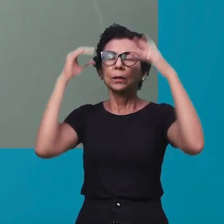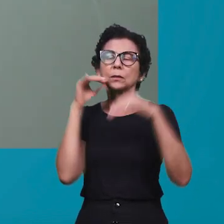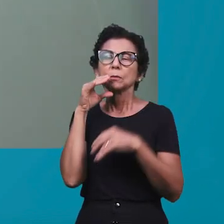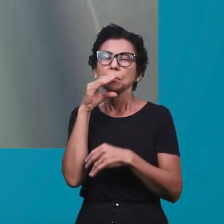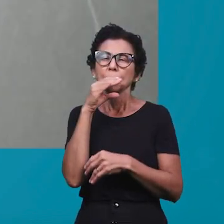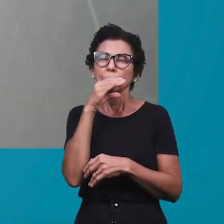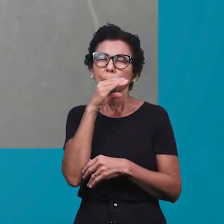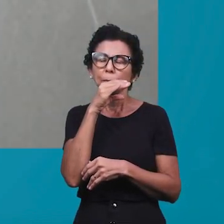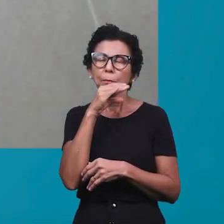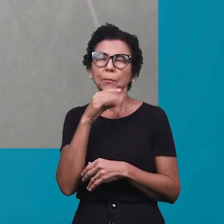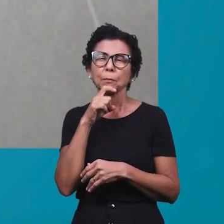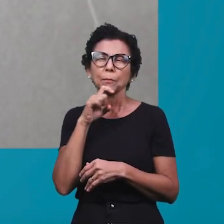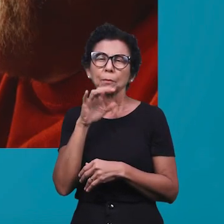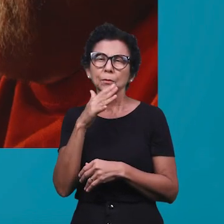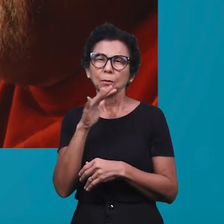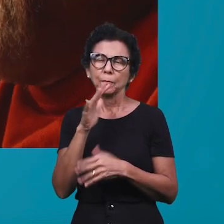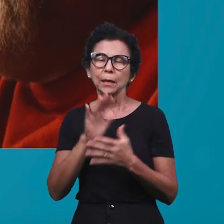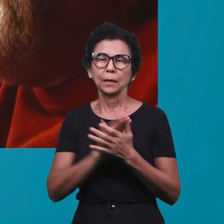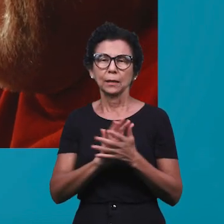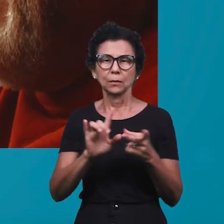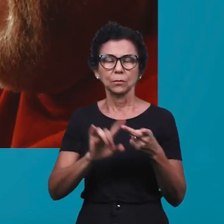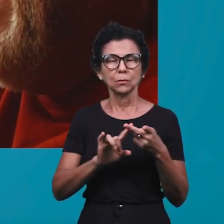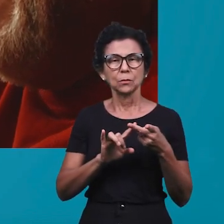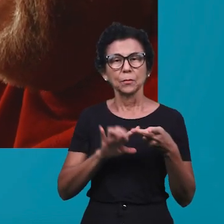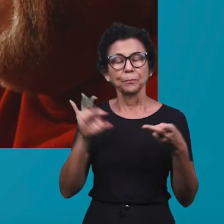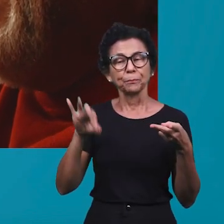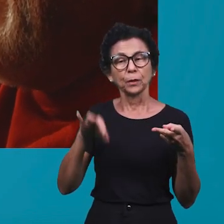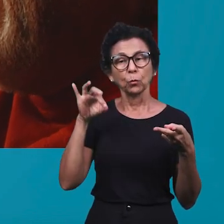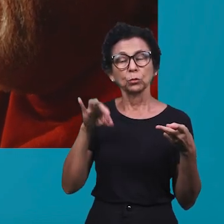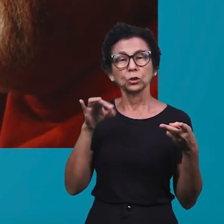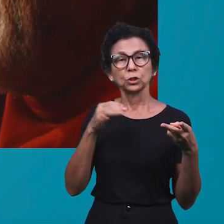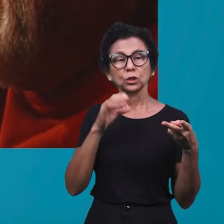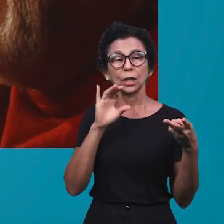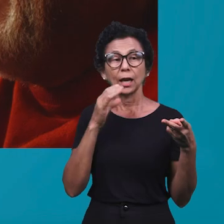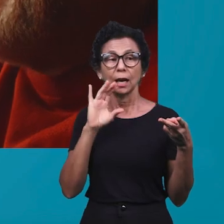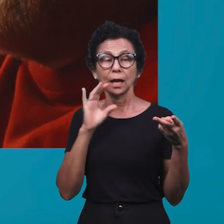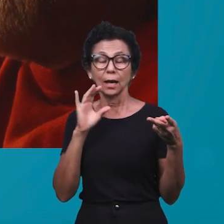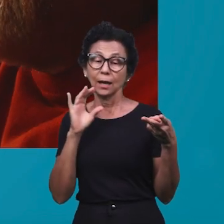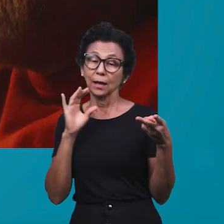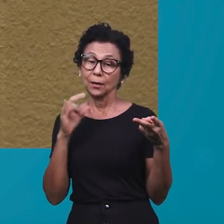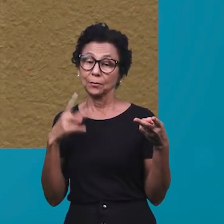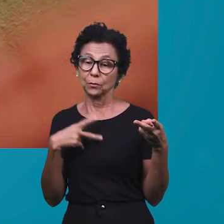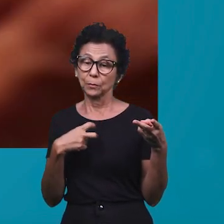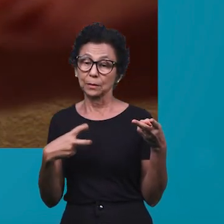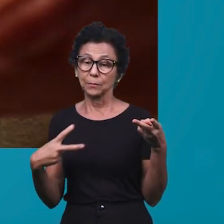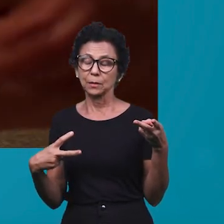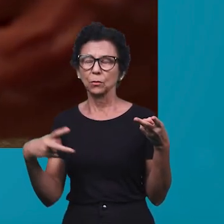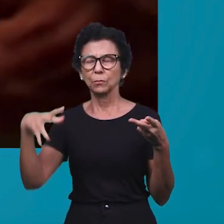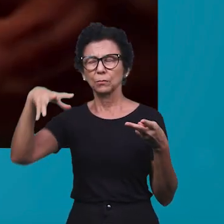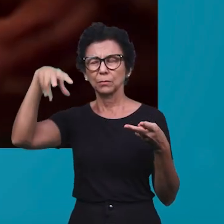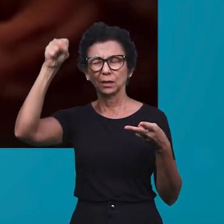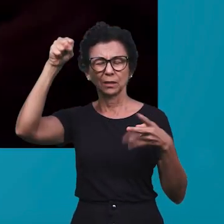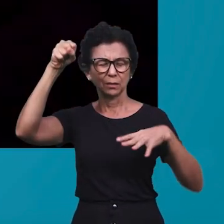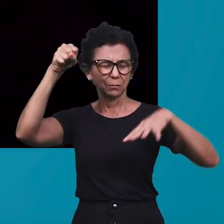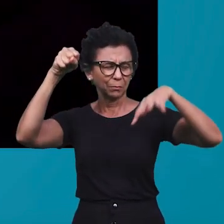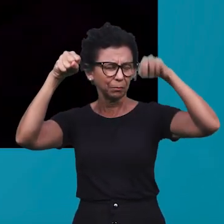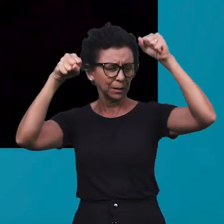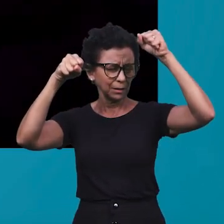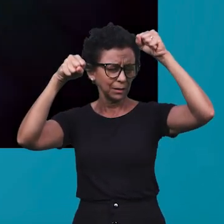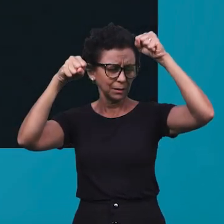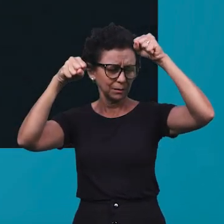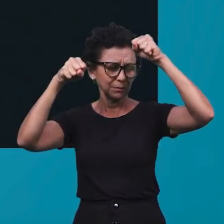outras pessoas tomam um chá, que já é uma mensagem que você manda para o seu corpo, né? Ou já começa a apagar as luzes,